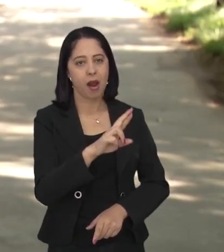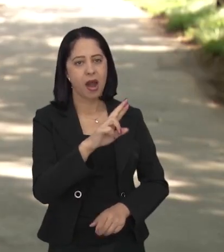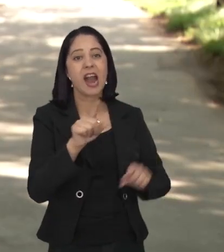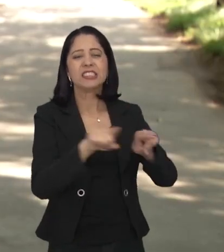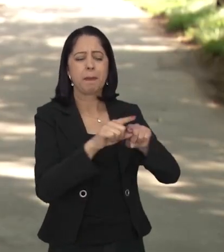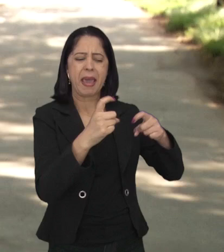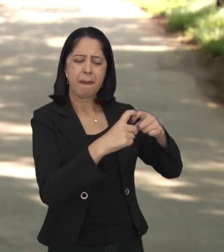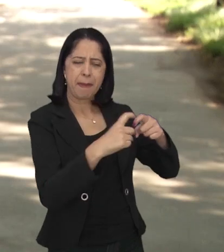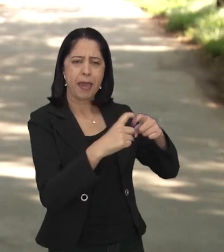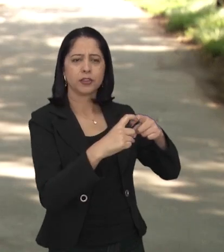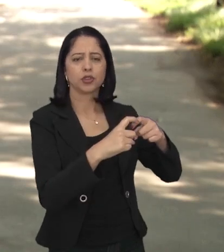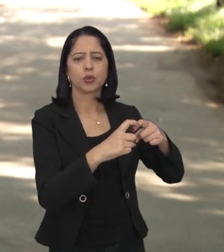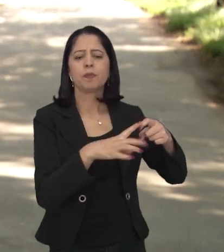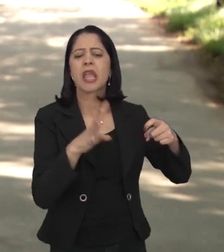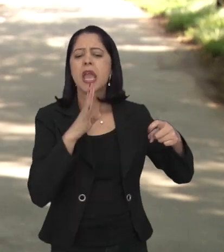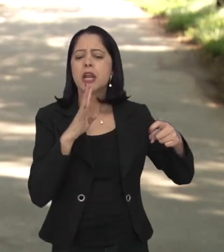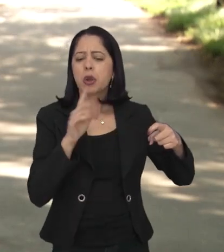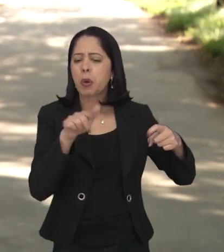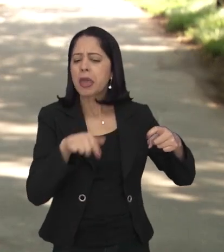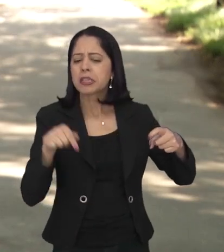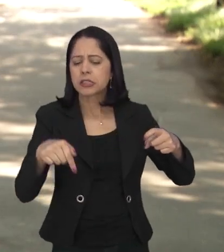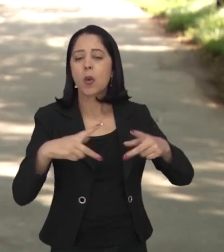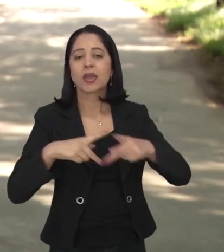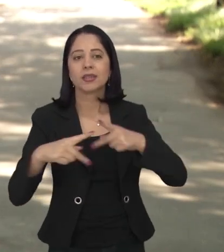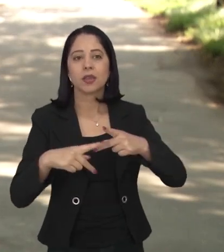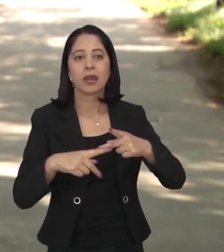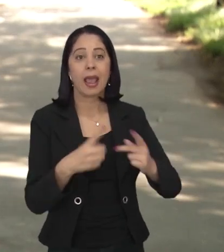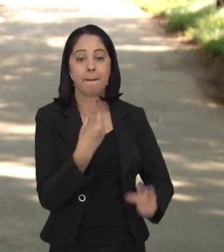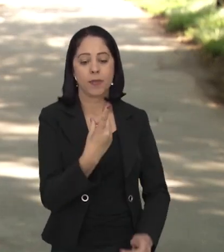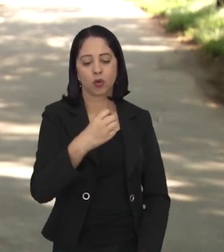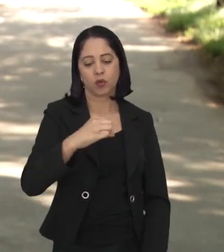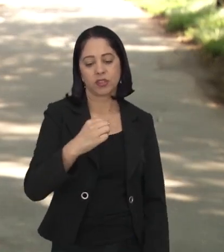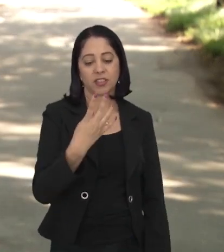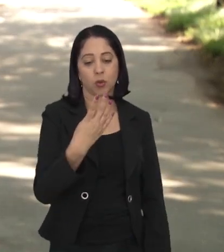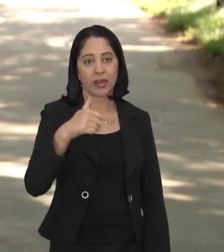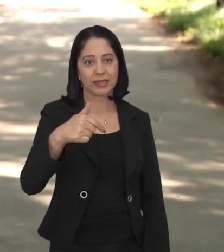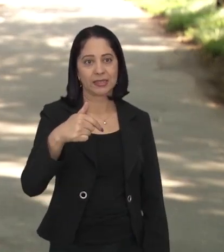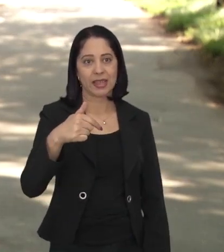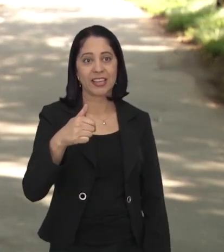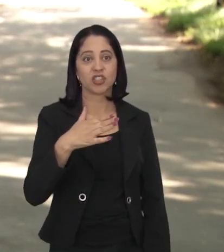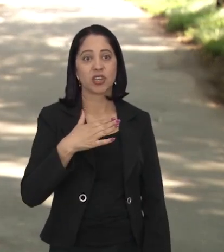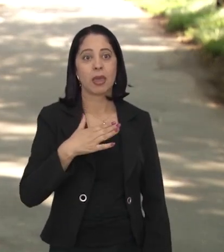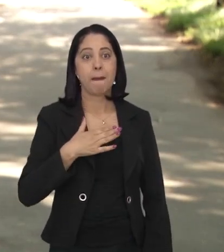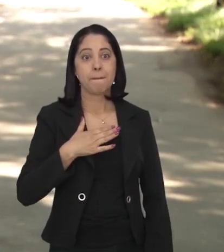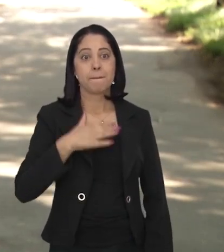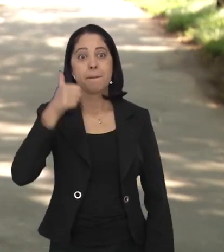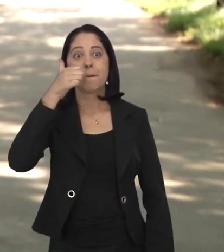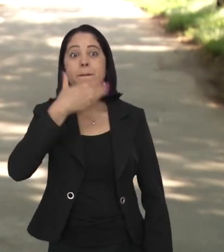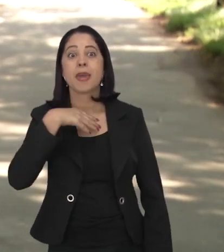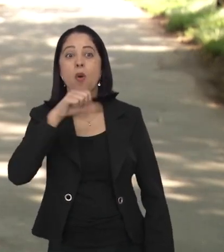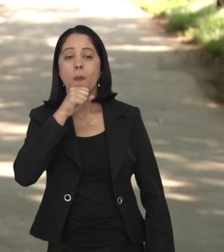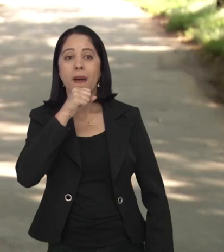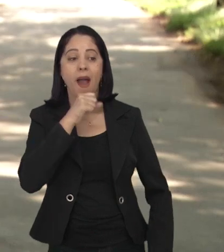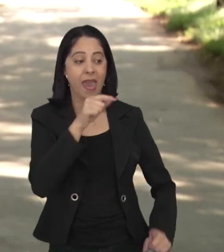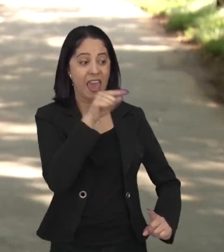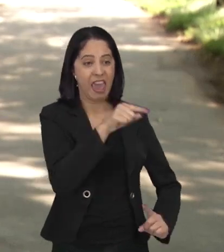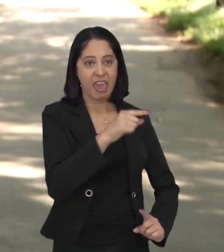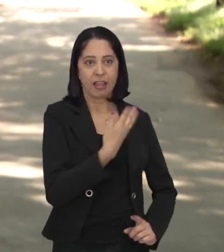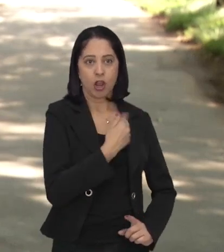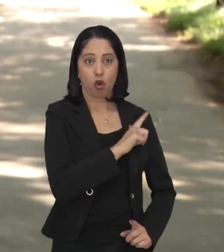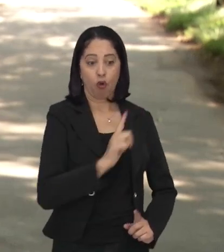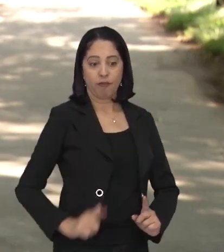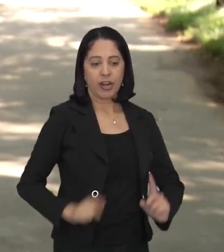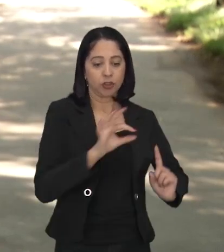médica e em 47 ele nomeou meu pai como prefeito. A estância hidromineral, como era São